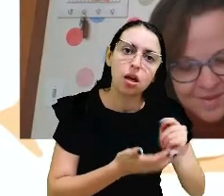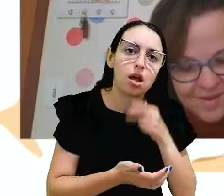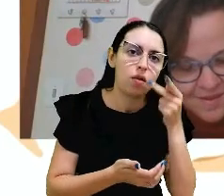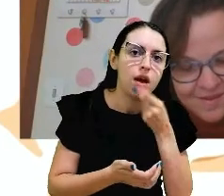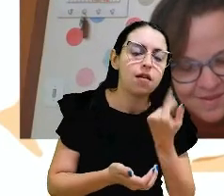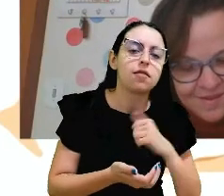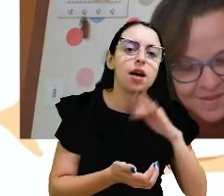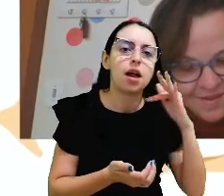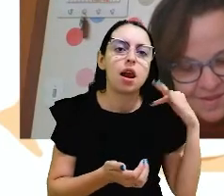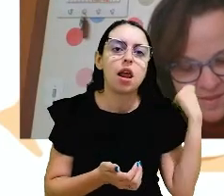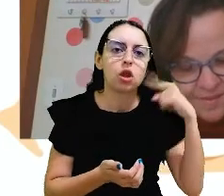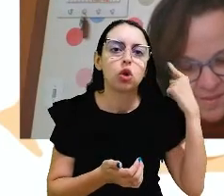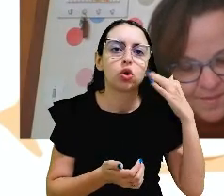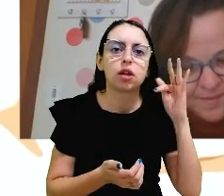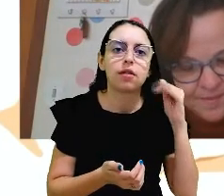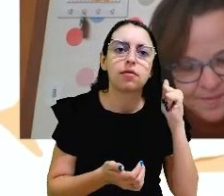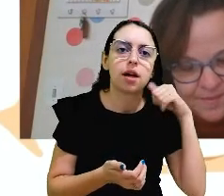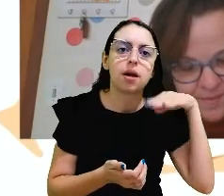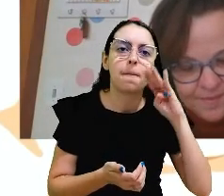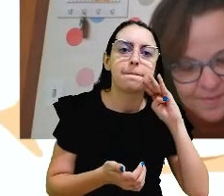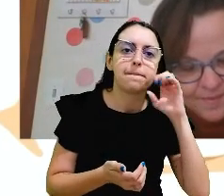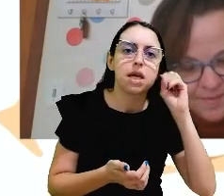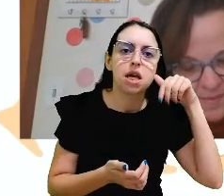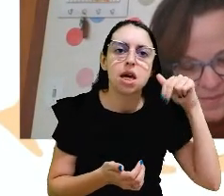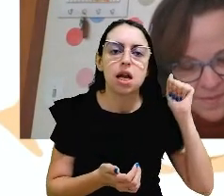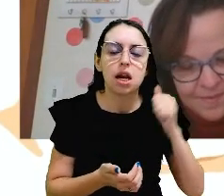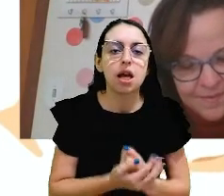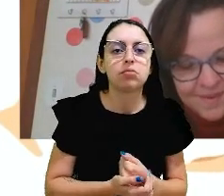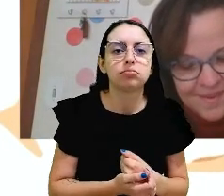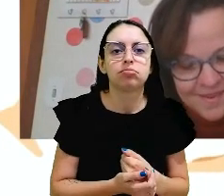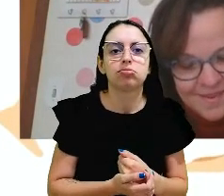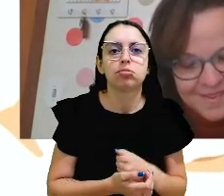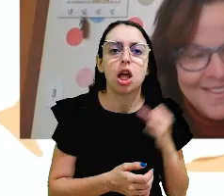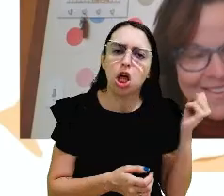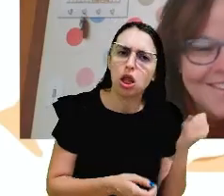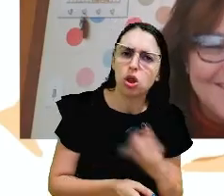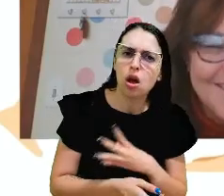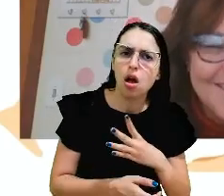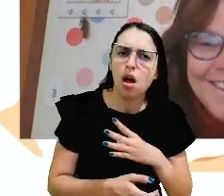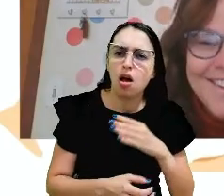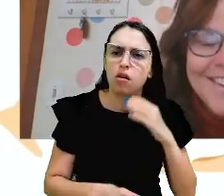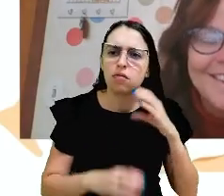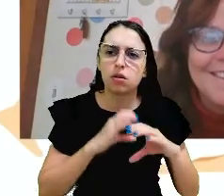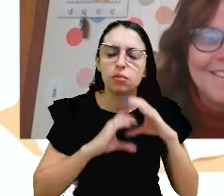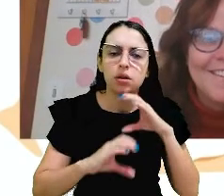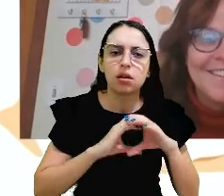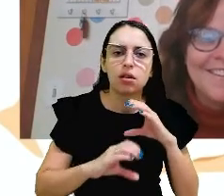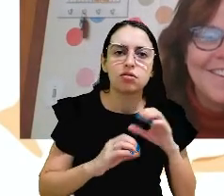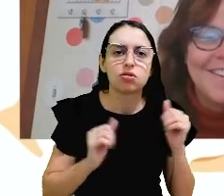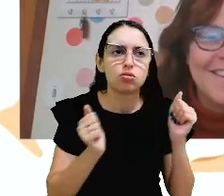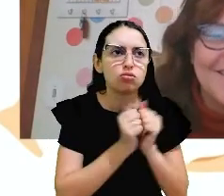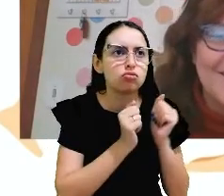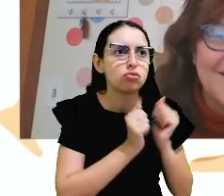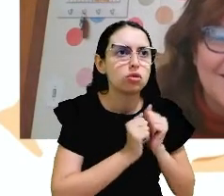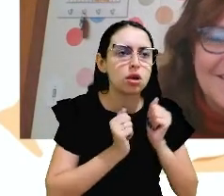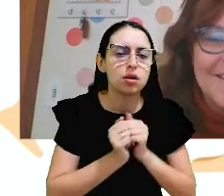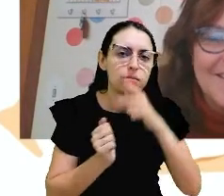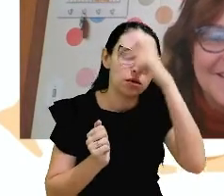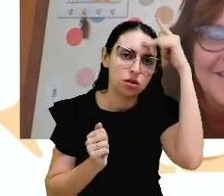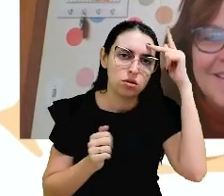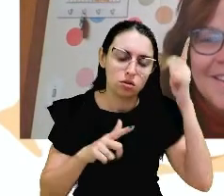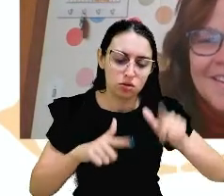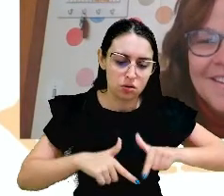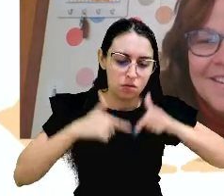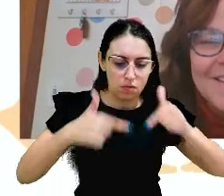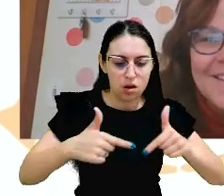Eu quero dizer que esse espaço de interlocução aqui é novo para mim, né? Eu vejo que eu estou acompanhada de pessoas que estão articulando um movimento